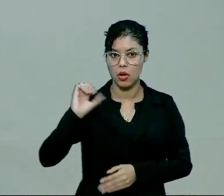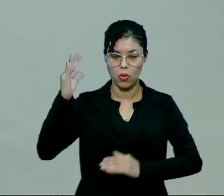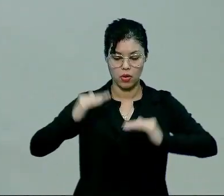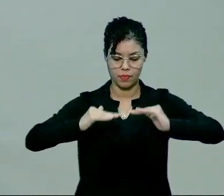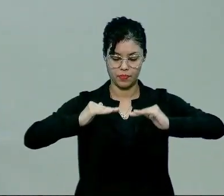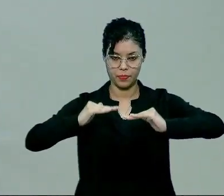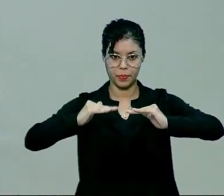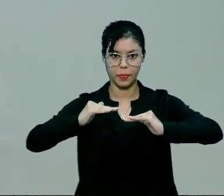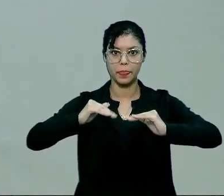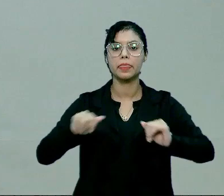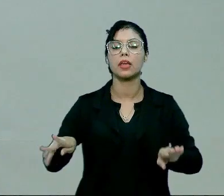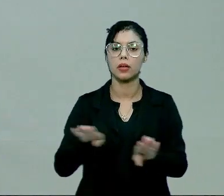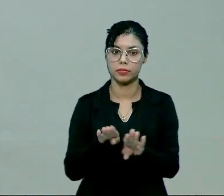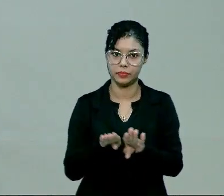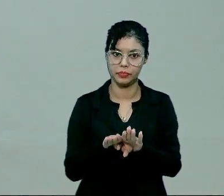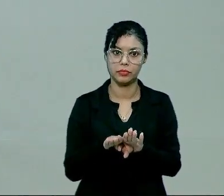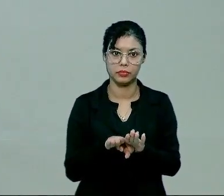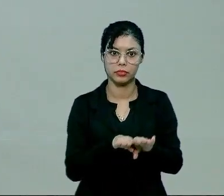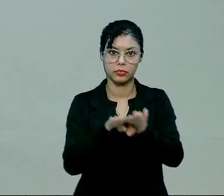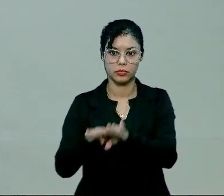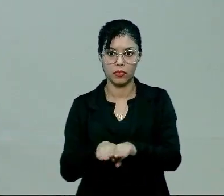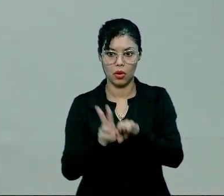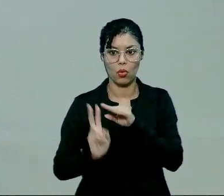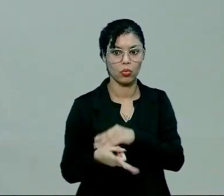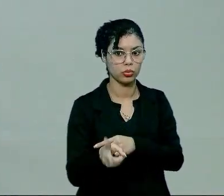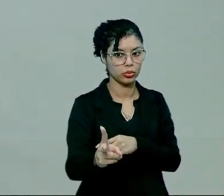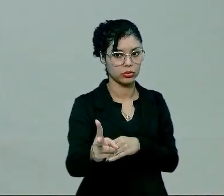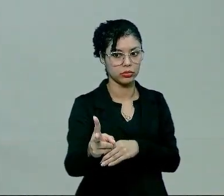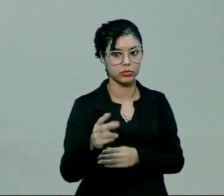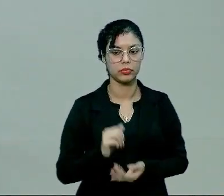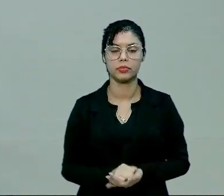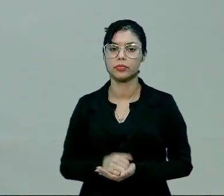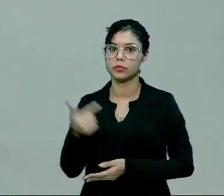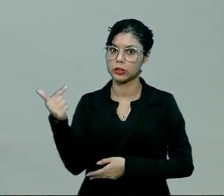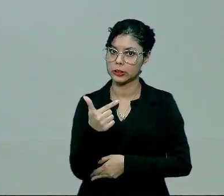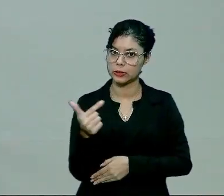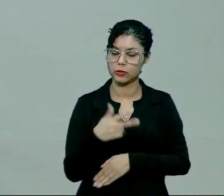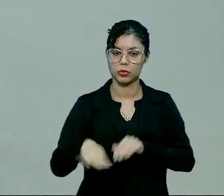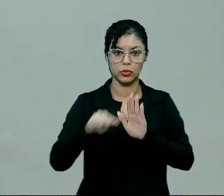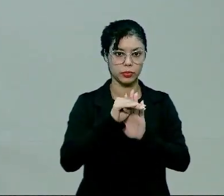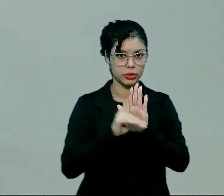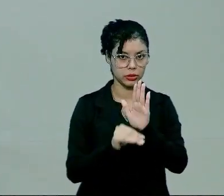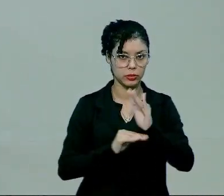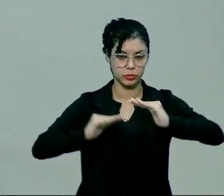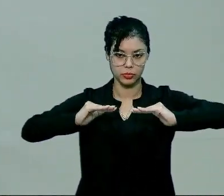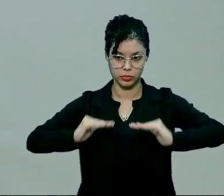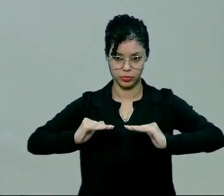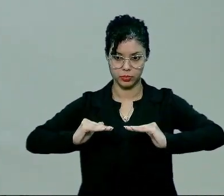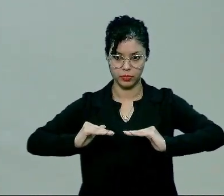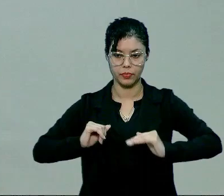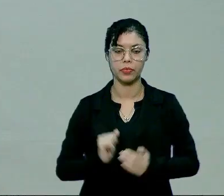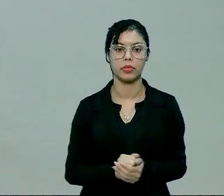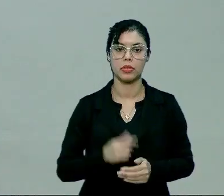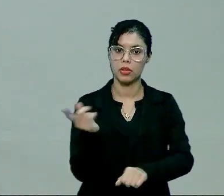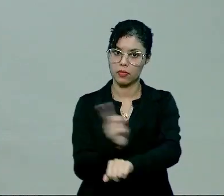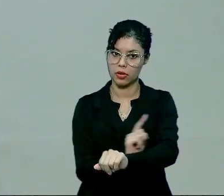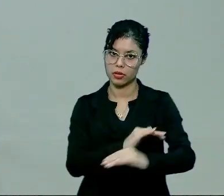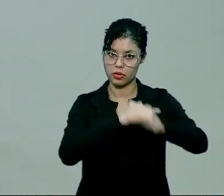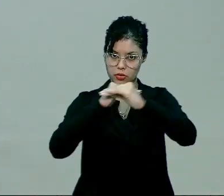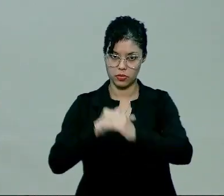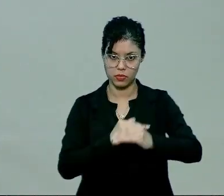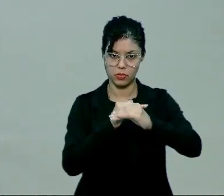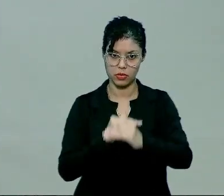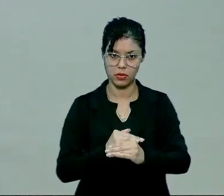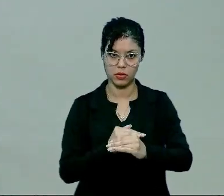em que essas concentrações forem constantes. Isso segundo o princípio de equilíbrio. Então lembra, velocidade